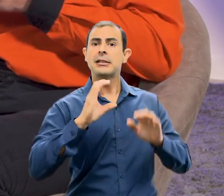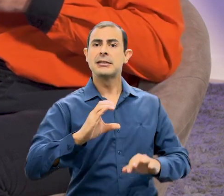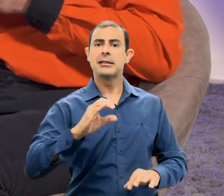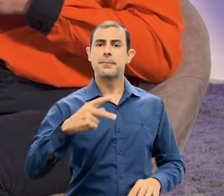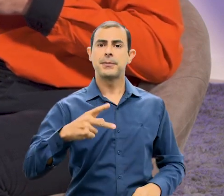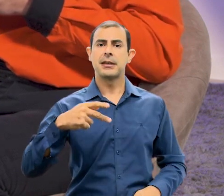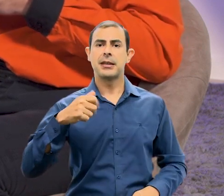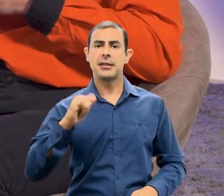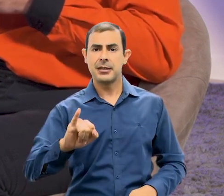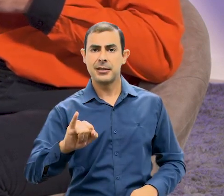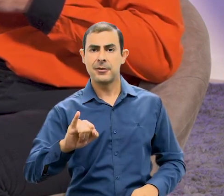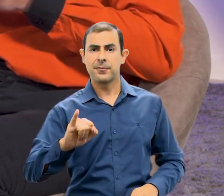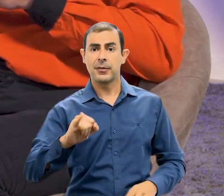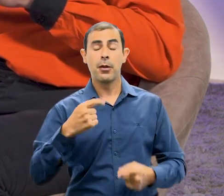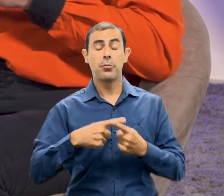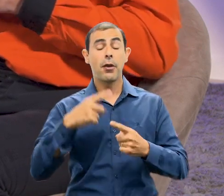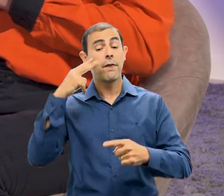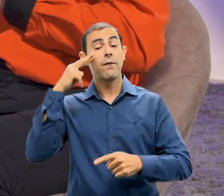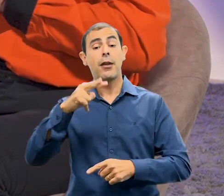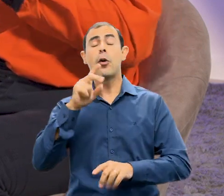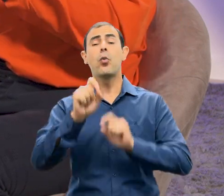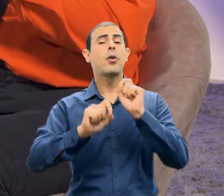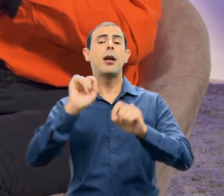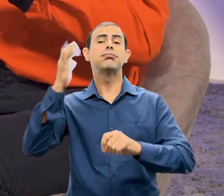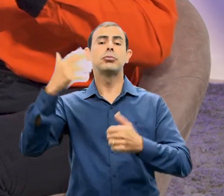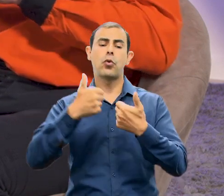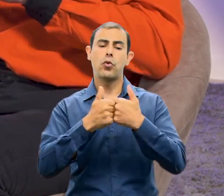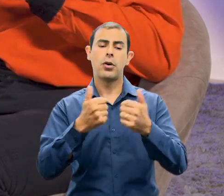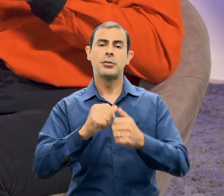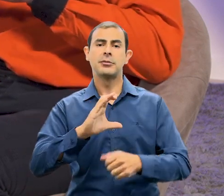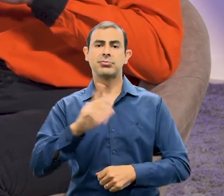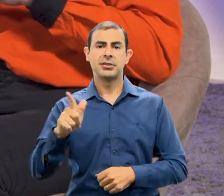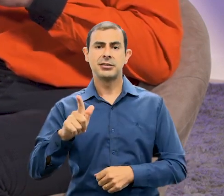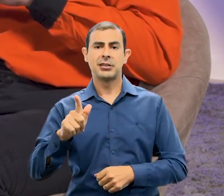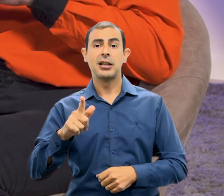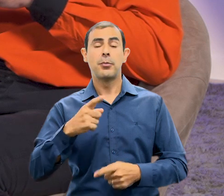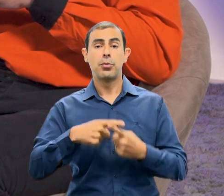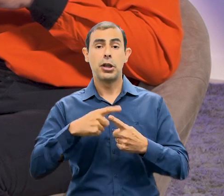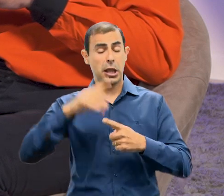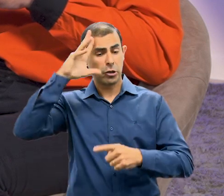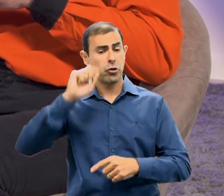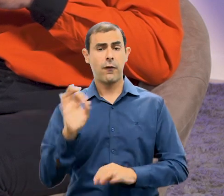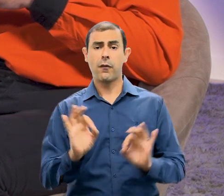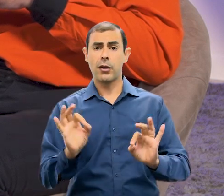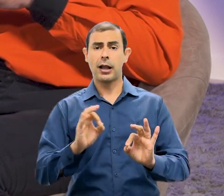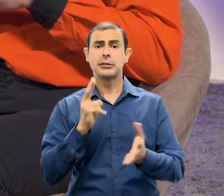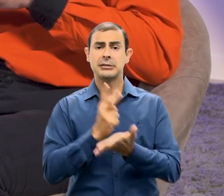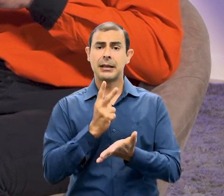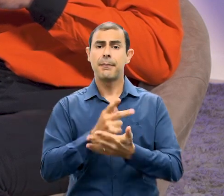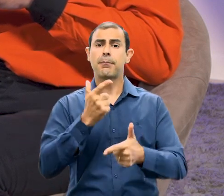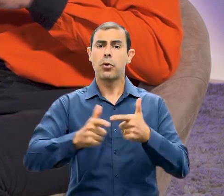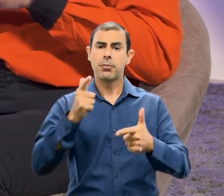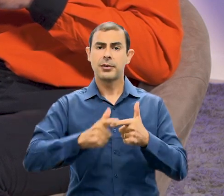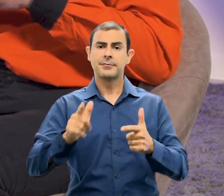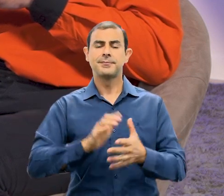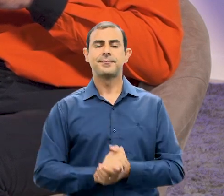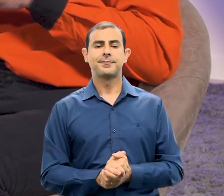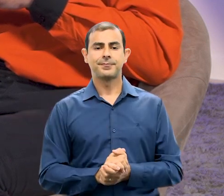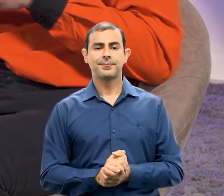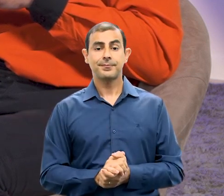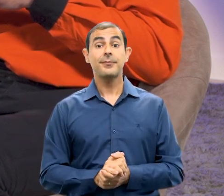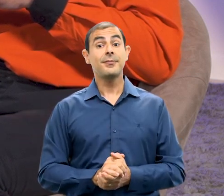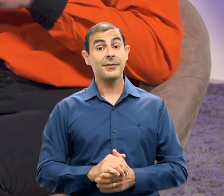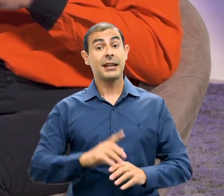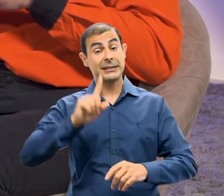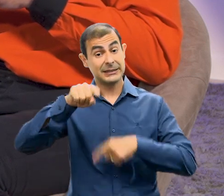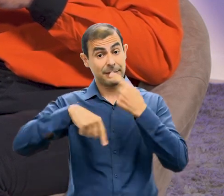está acontecendo com o transporte público de Campo Grande, que, em vez de solução, está virando um grande problema para a cidade. Vereador, a gente vai se aprofundar um pouquinho mais